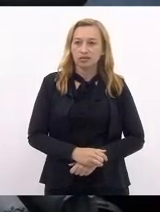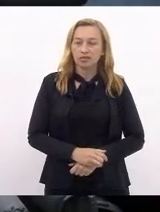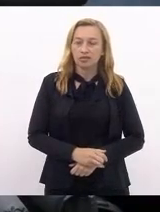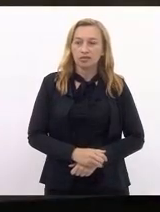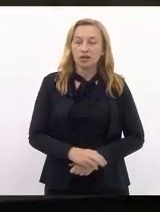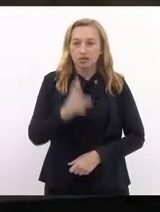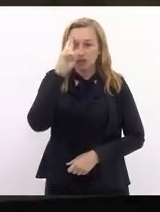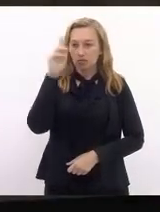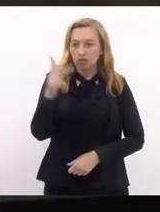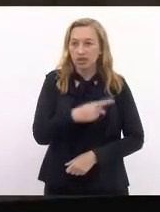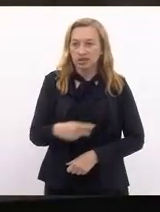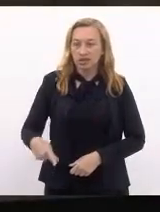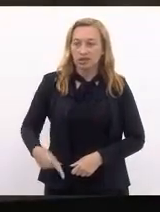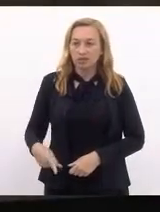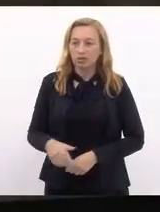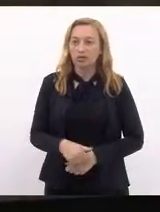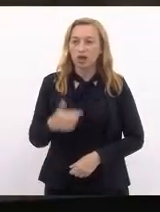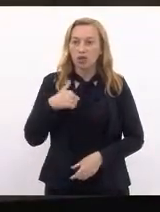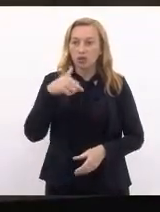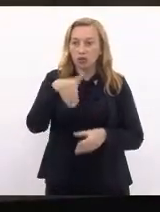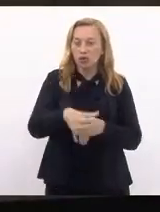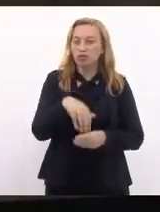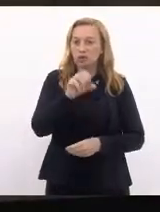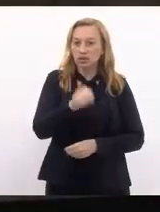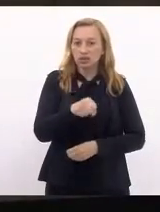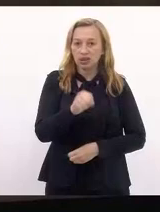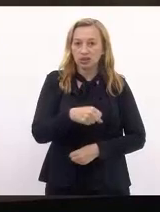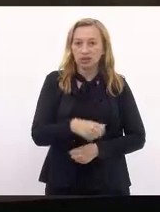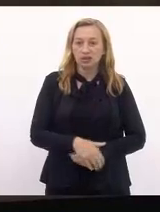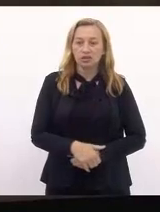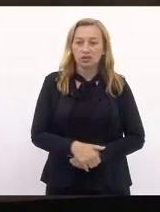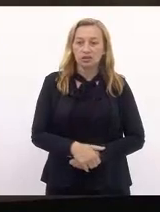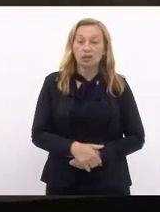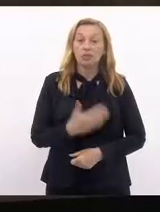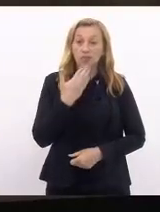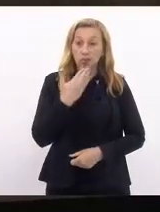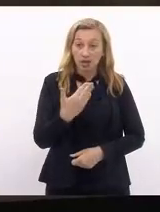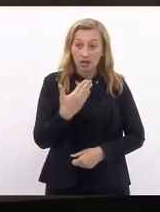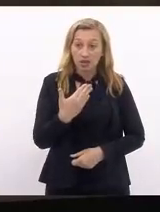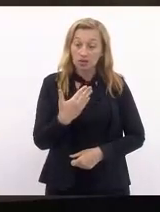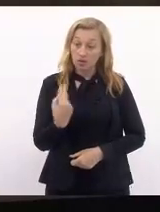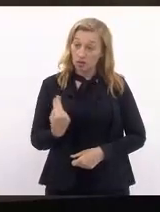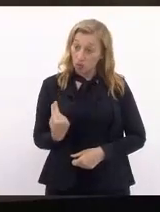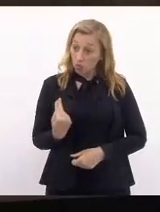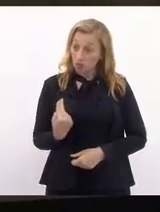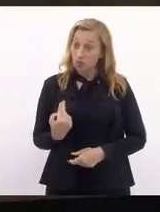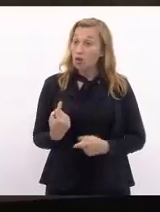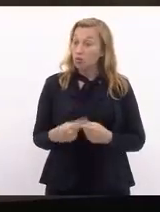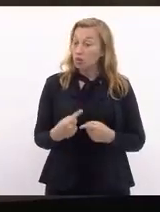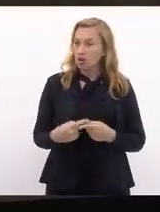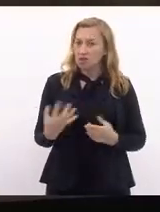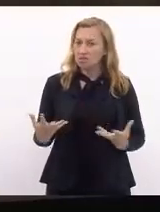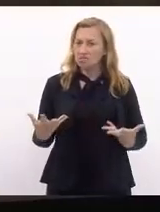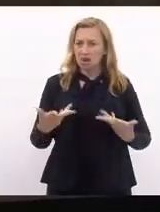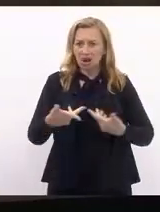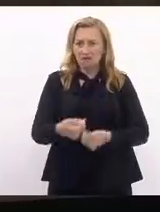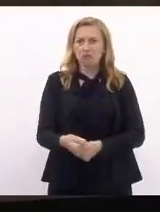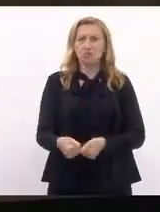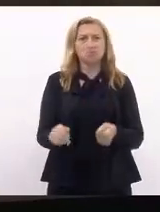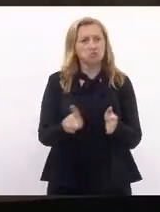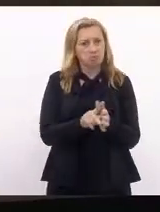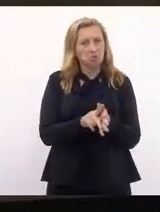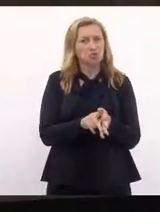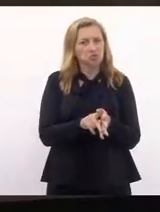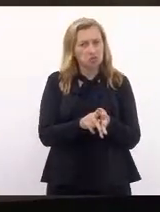se o presente Eu voto favorável e penso até qual teoria porque esse belíssimo projeto